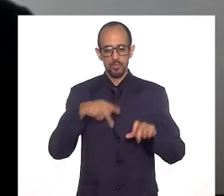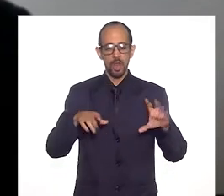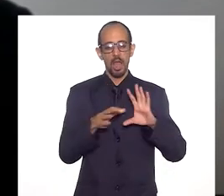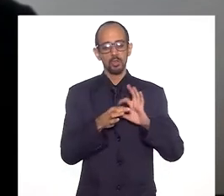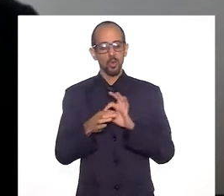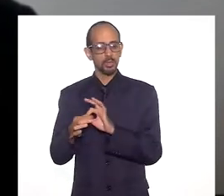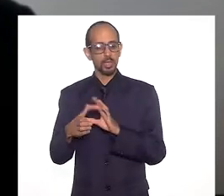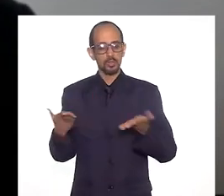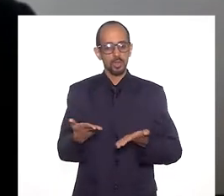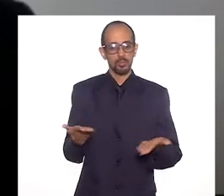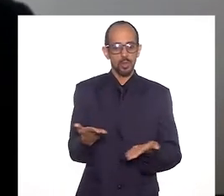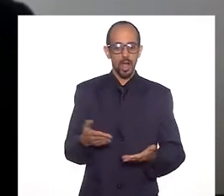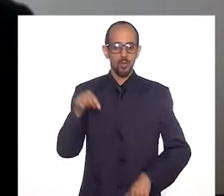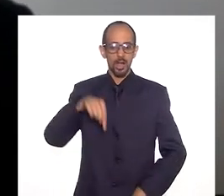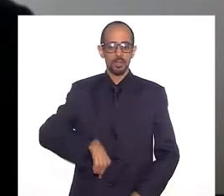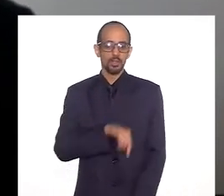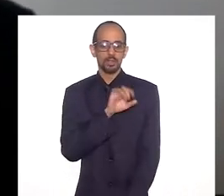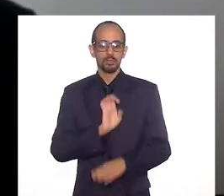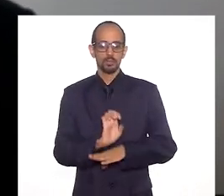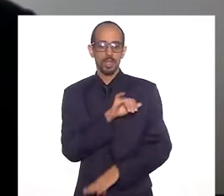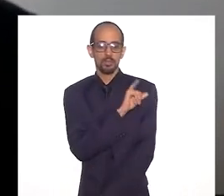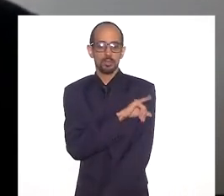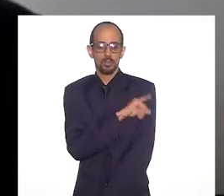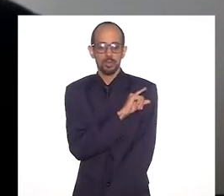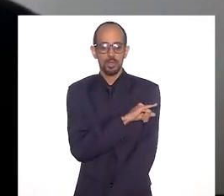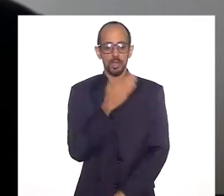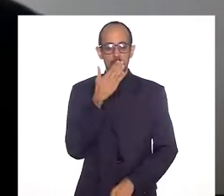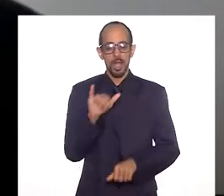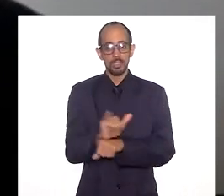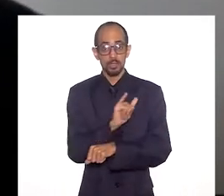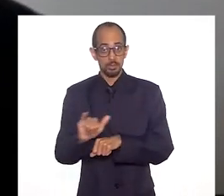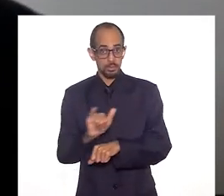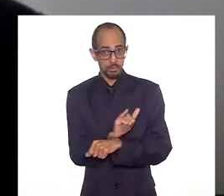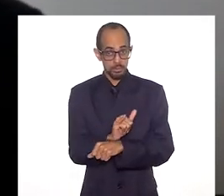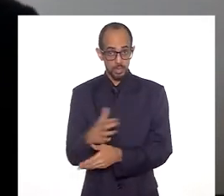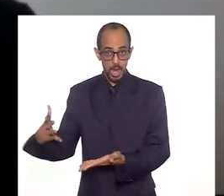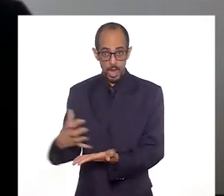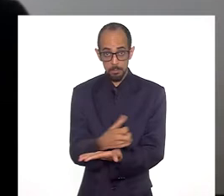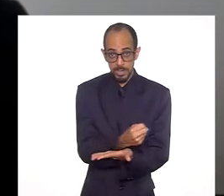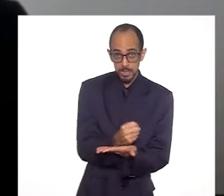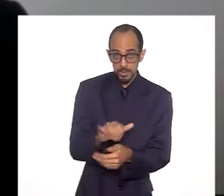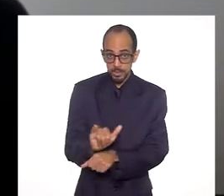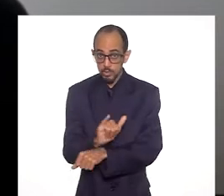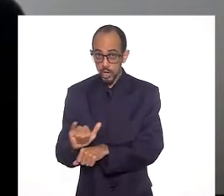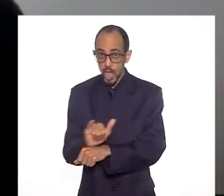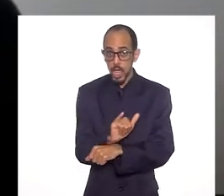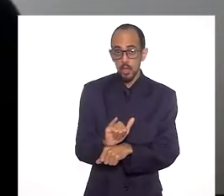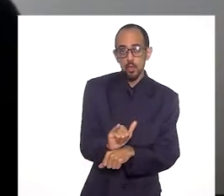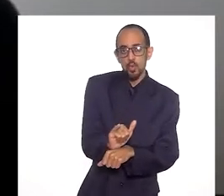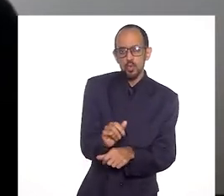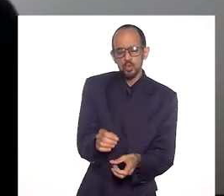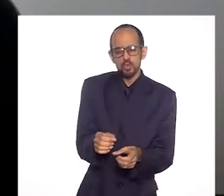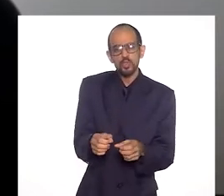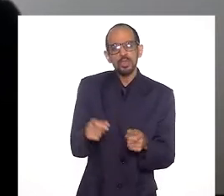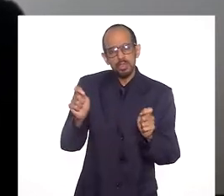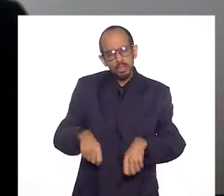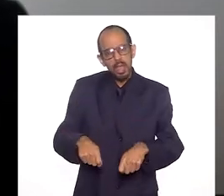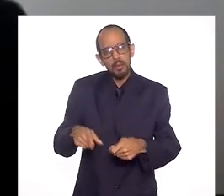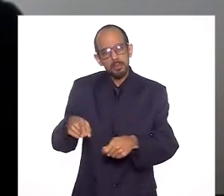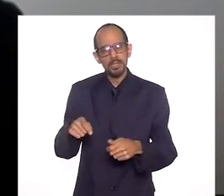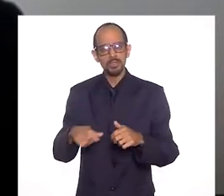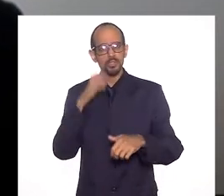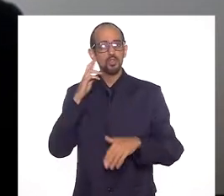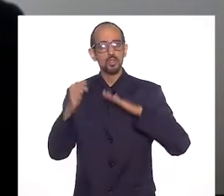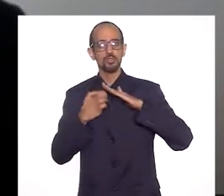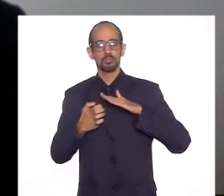falar sobre o atual cenário dos negócios de impacto social aqui no estado do Rio de Janeiro e quais são as ferramentas de captação de recursos